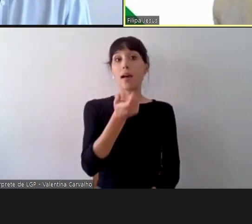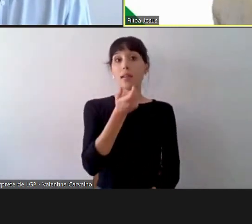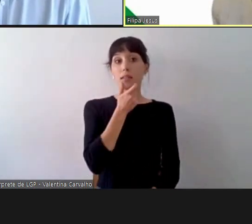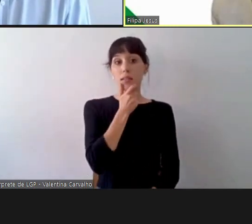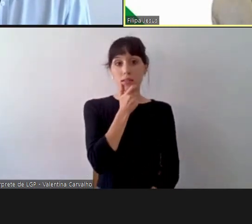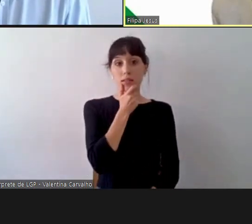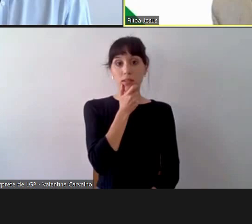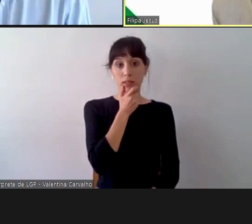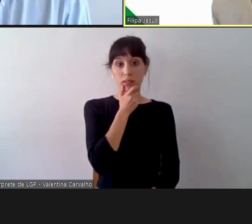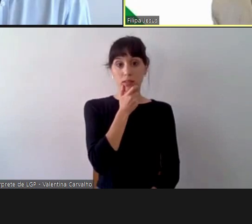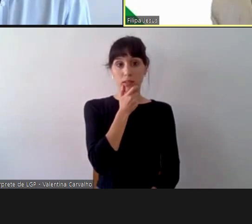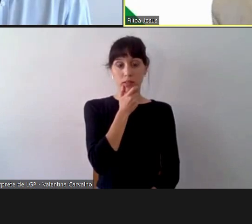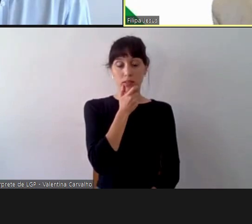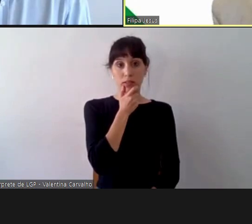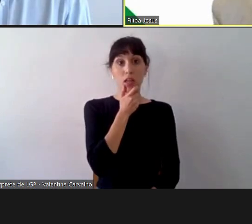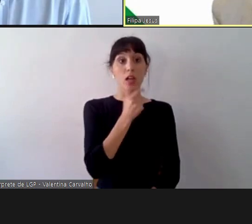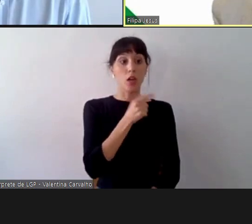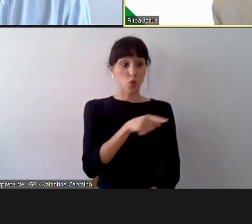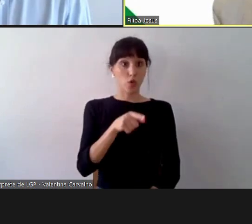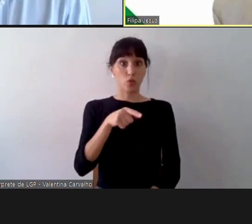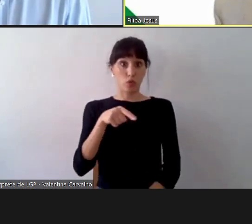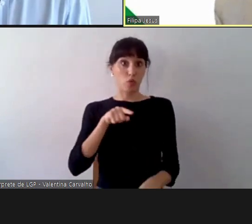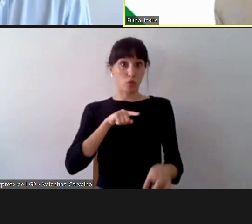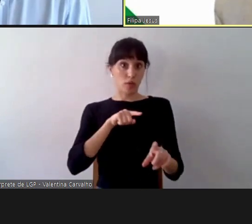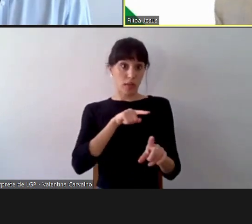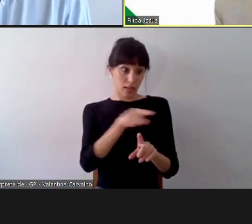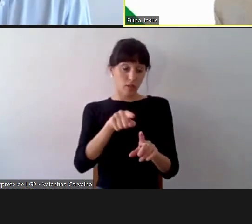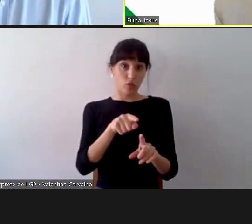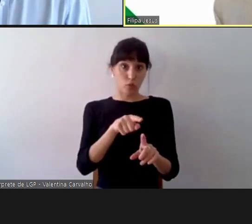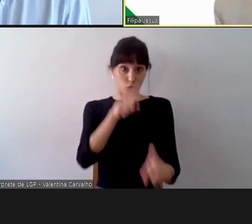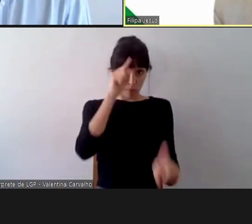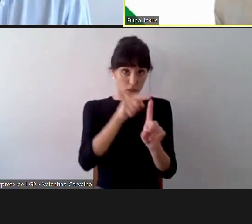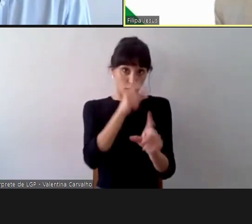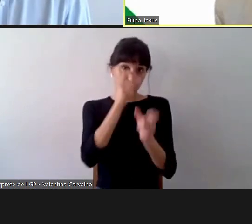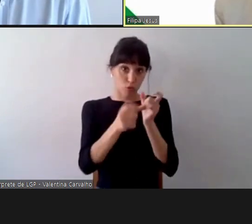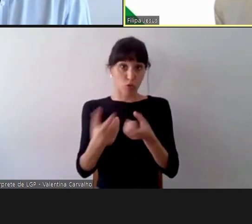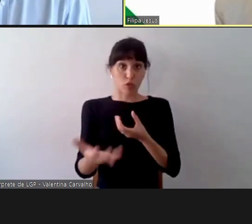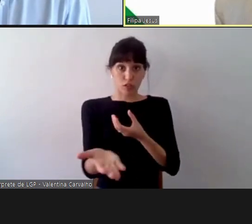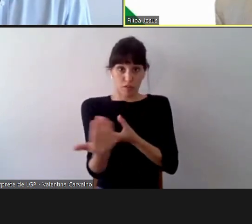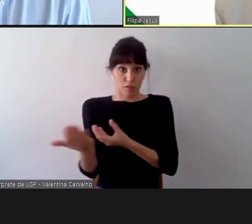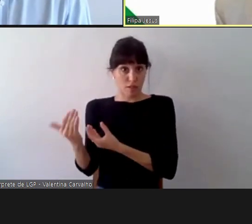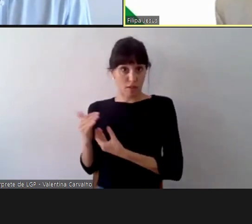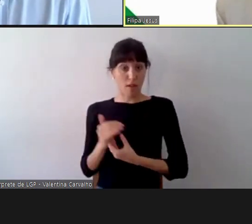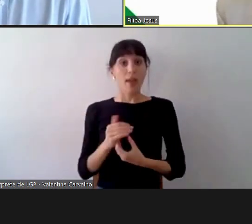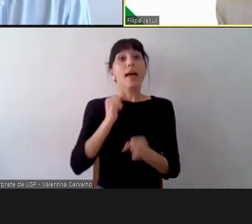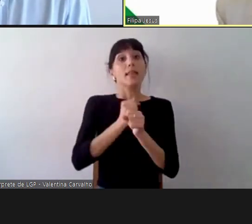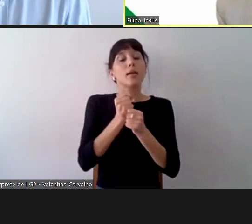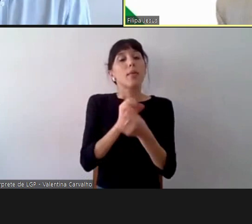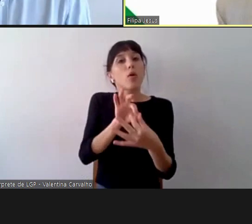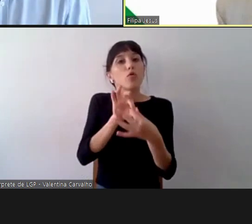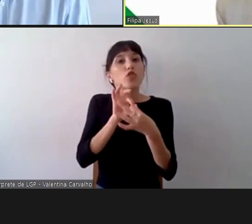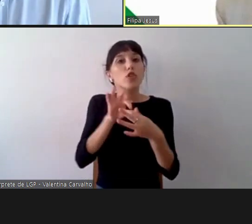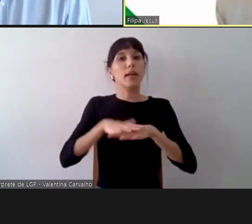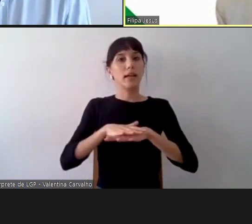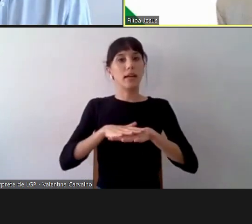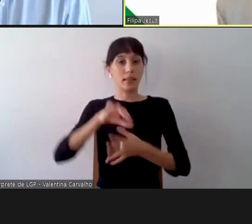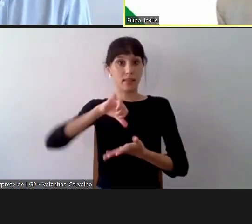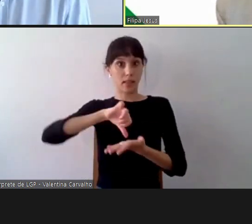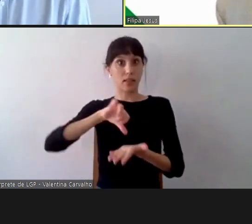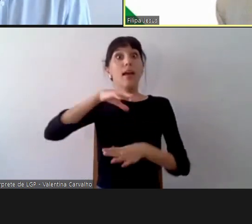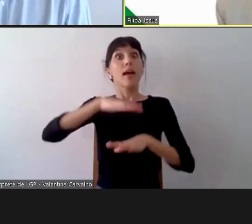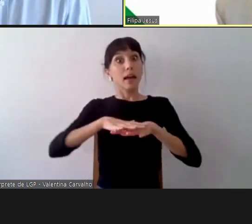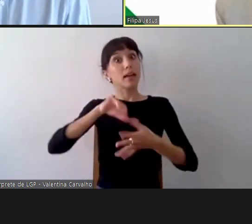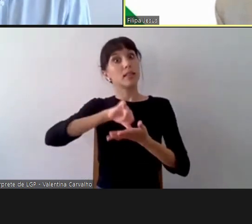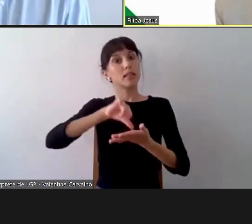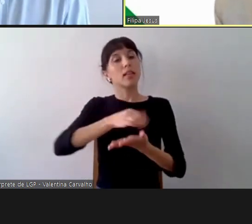os destinatários desta política trabalham com a rede de centros Qualifica, e quando a rede de centros